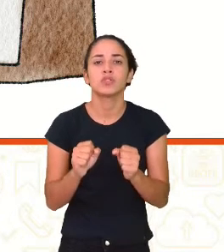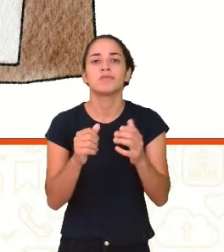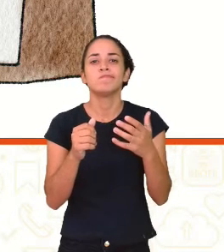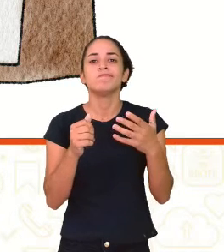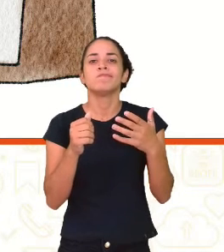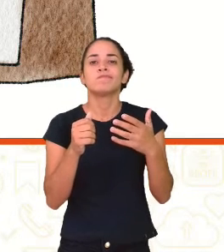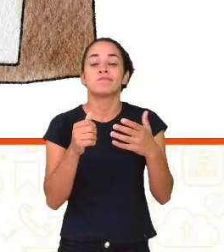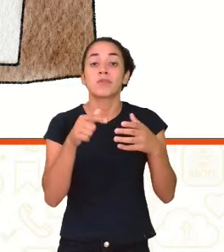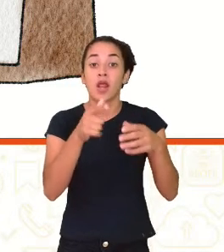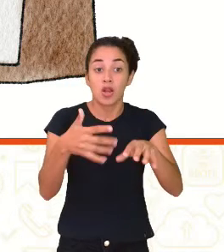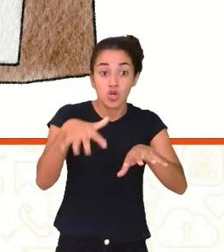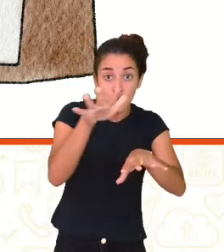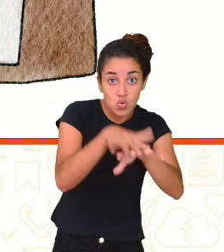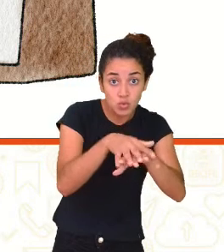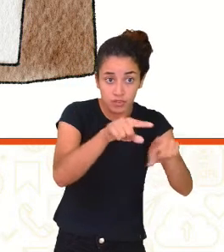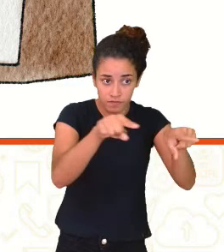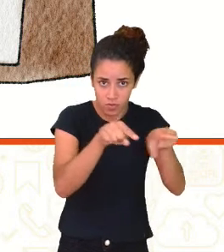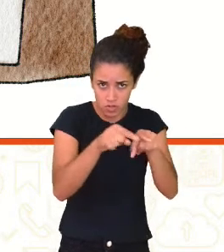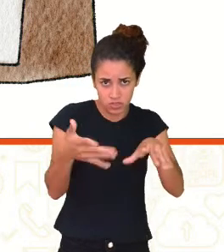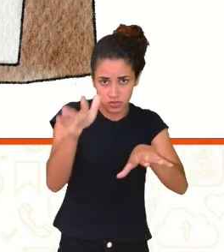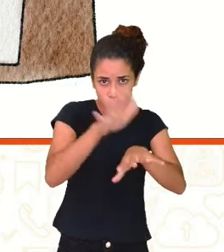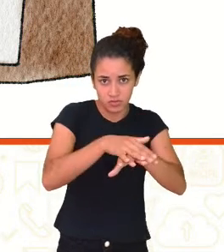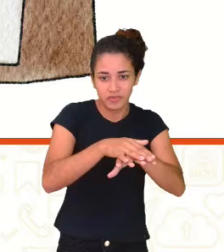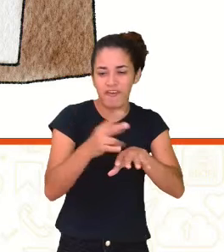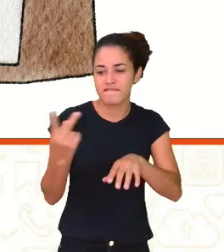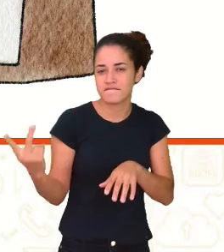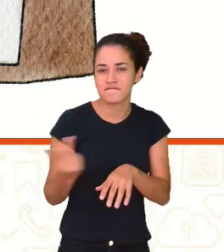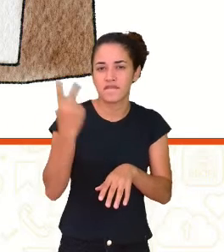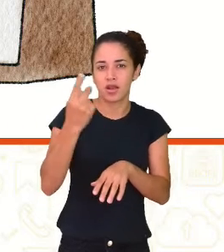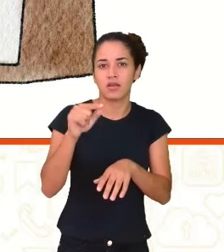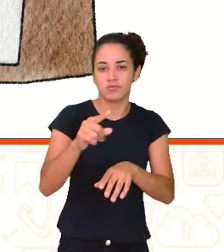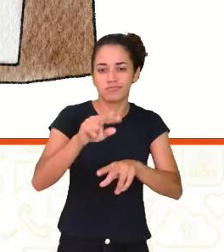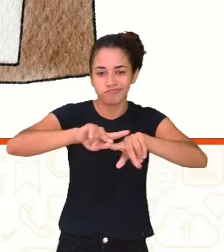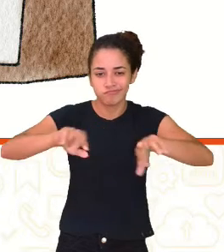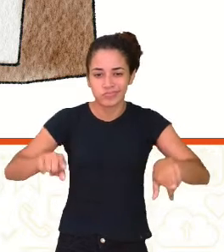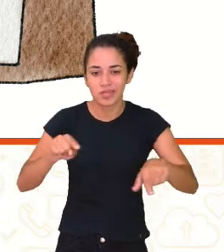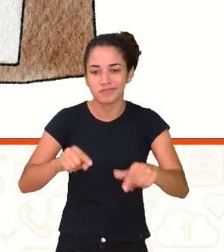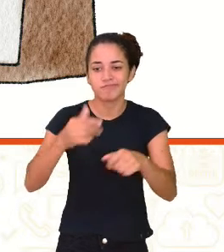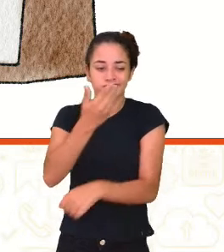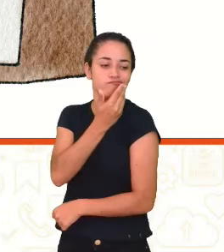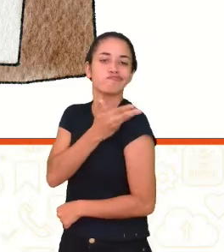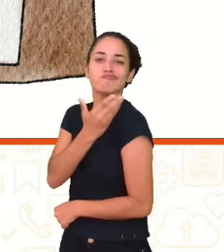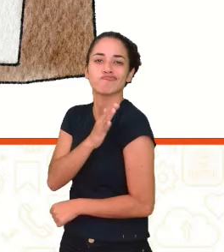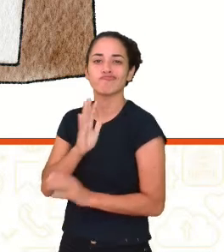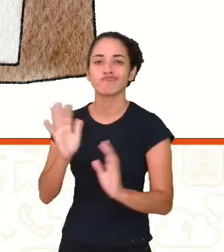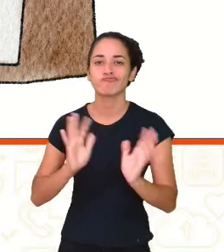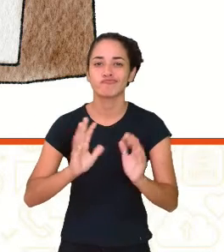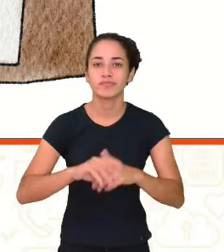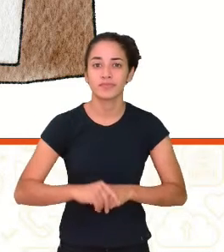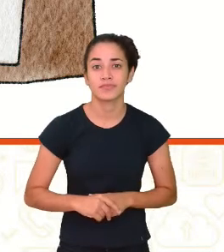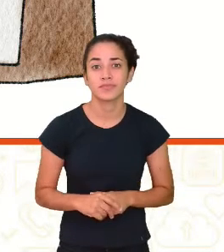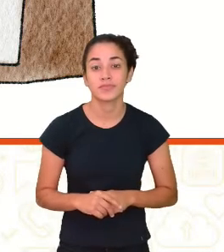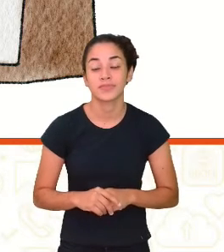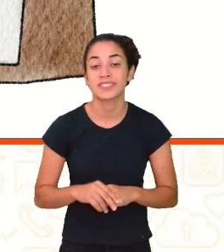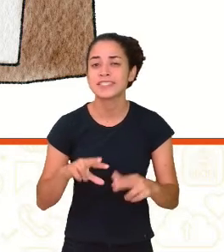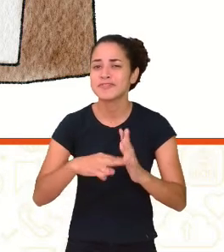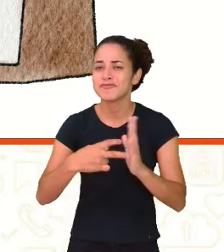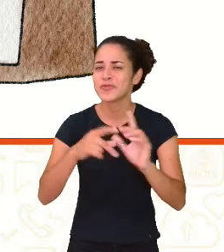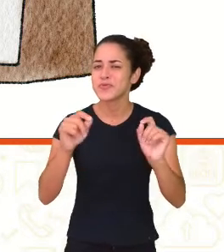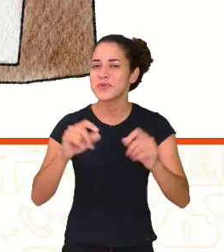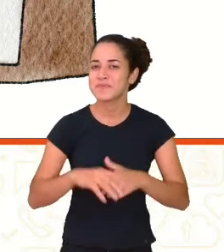inclusivas, valorizam mais a diversidade e mostram menos preconceito. Ou seja,